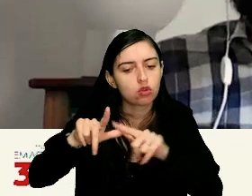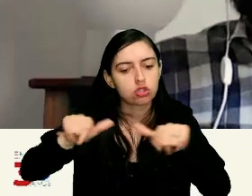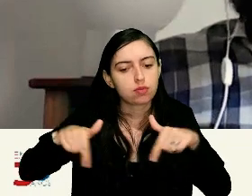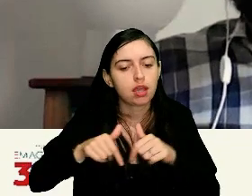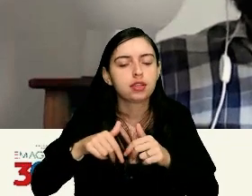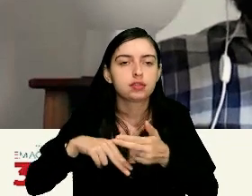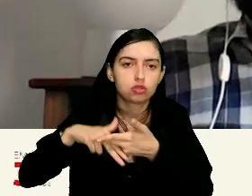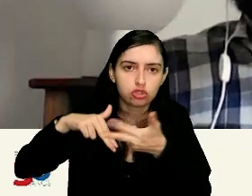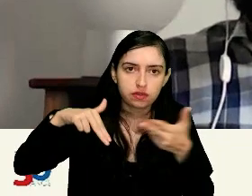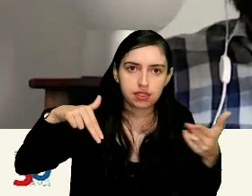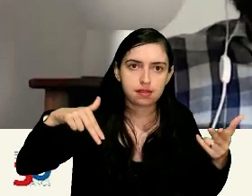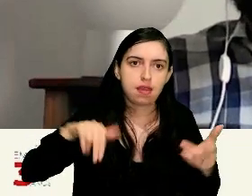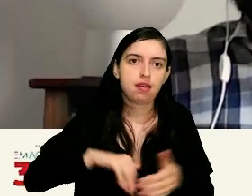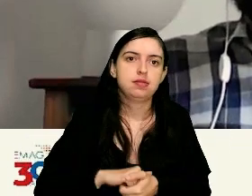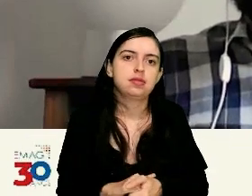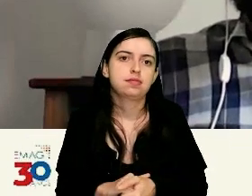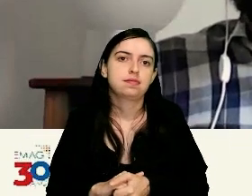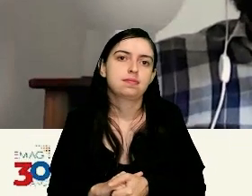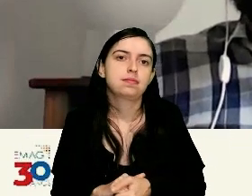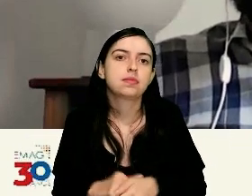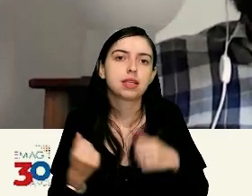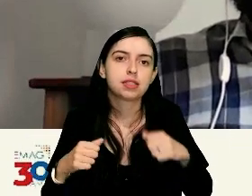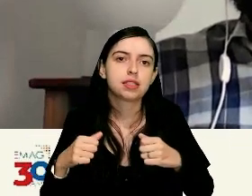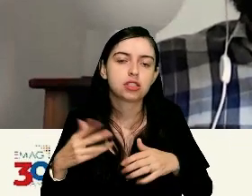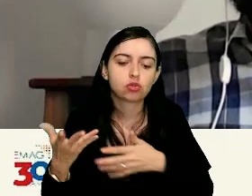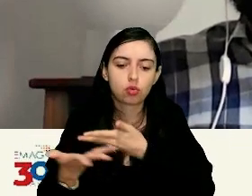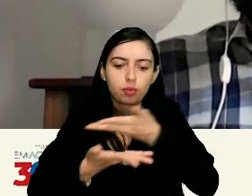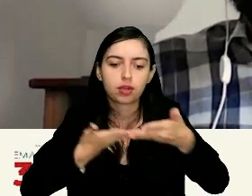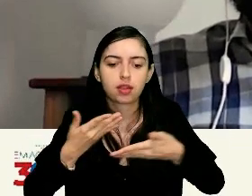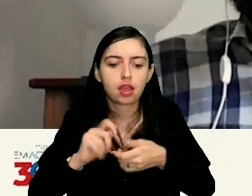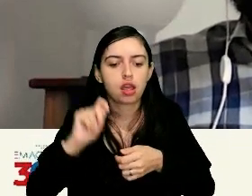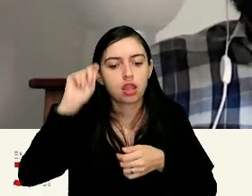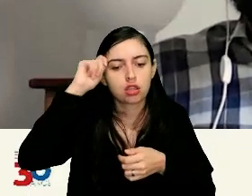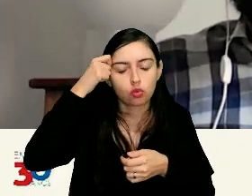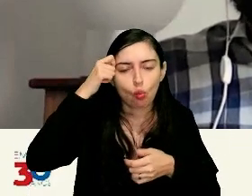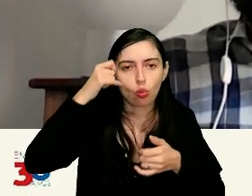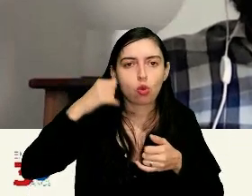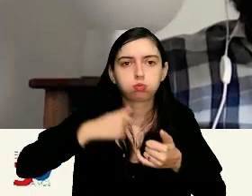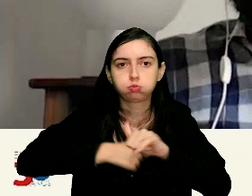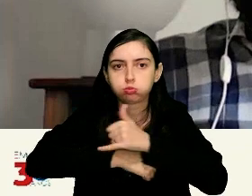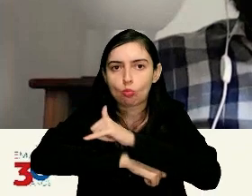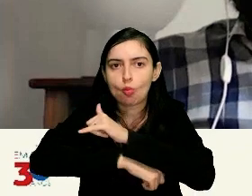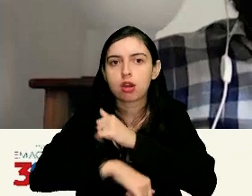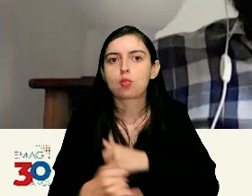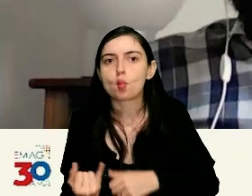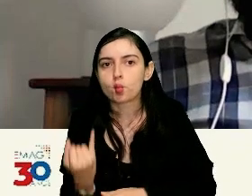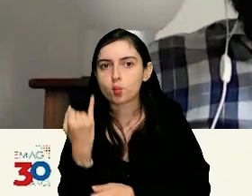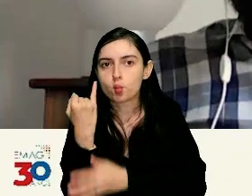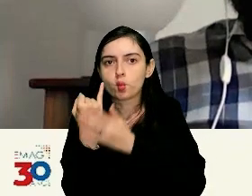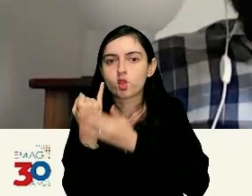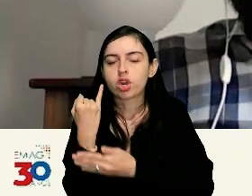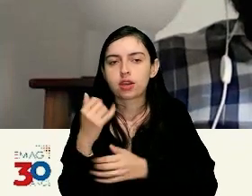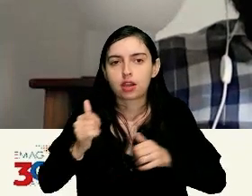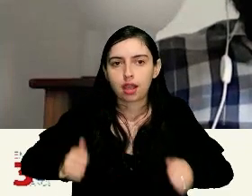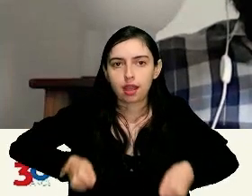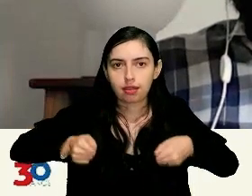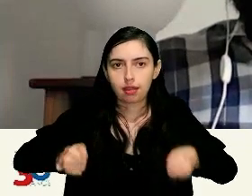Eu preciso conviver com pessoas pretas, gordas, magras, cadeirantes, homens trans, pessoas